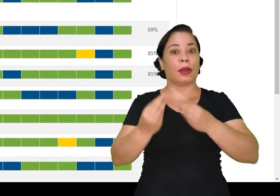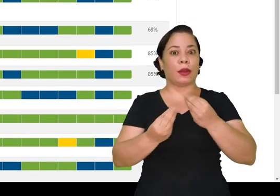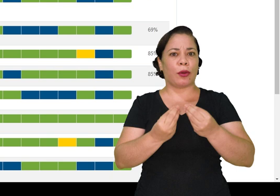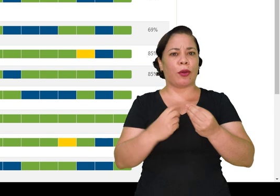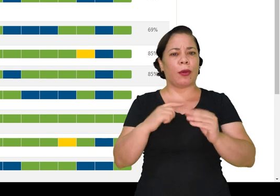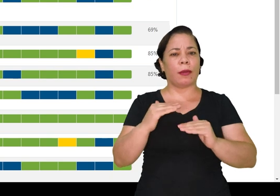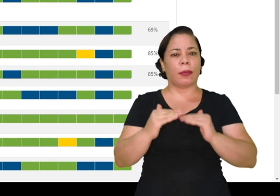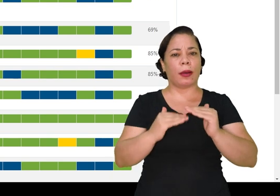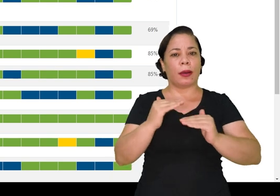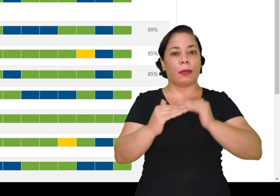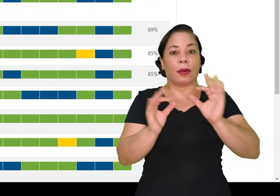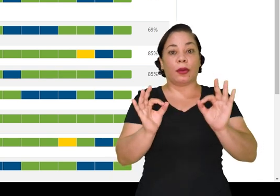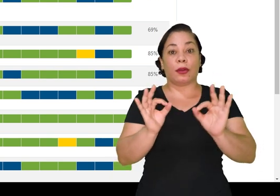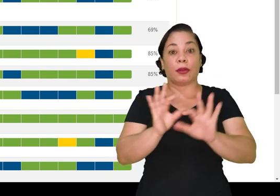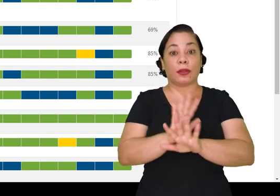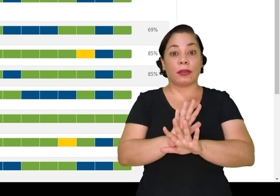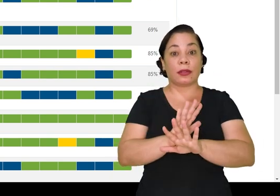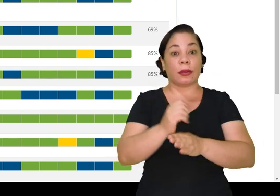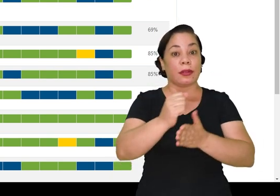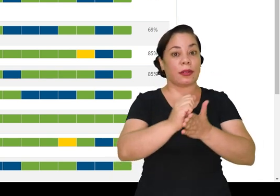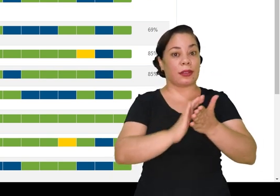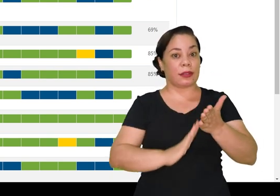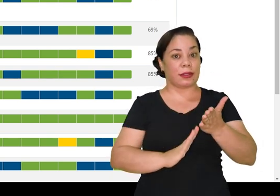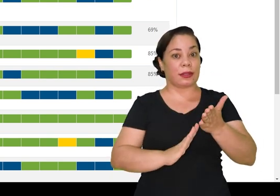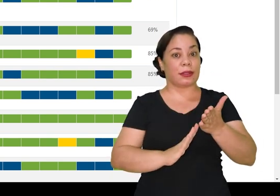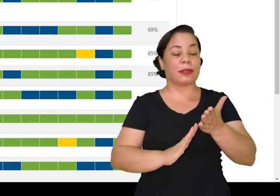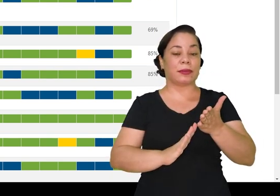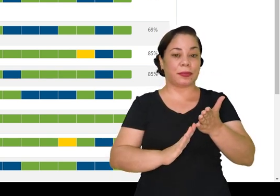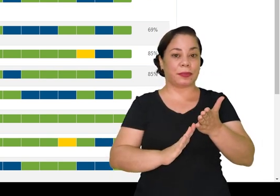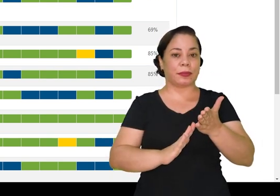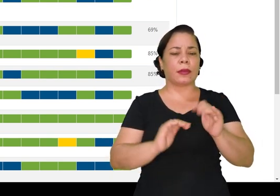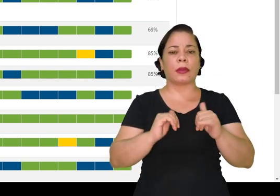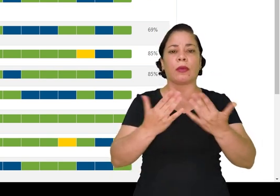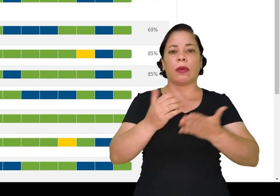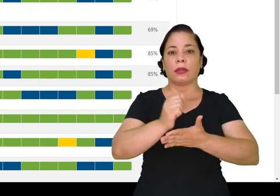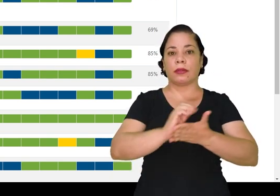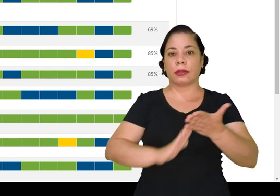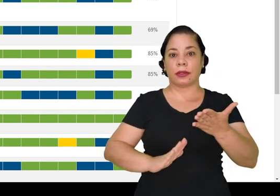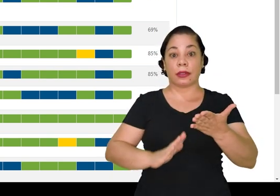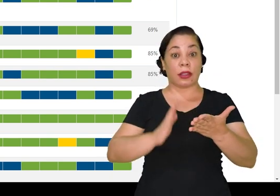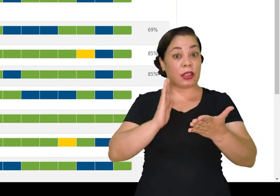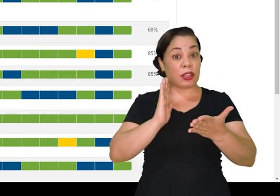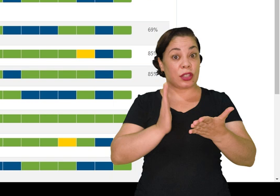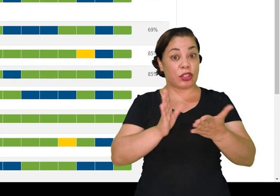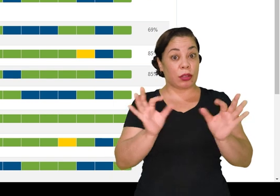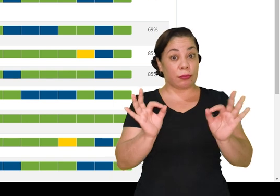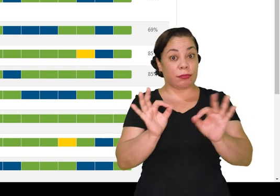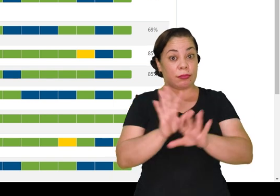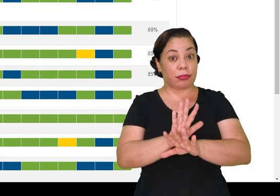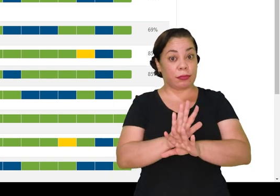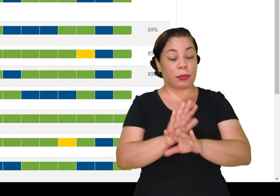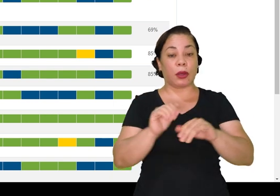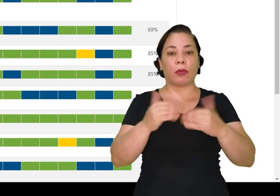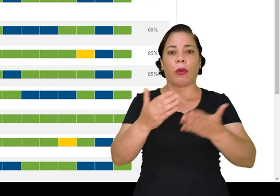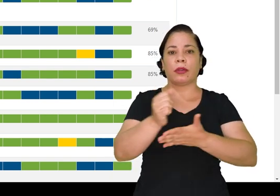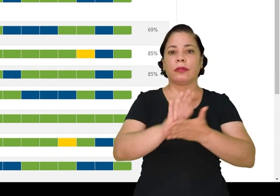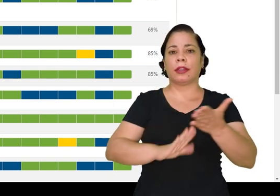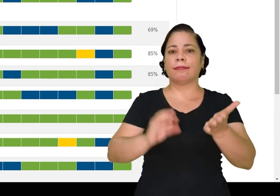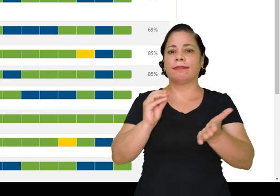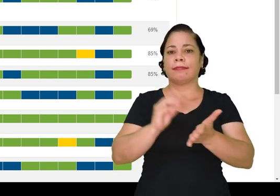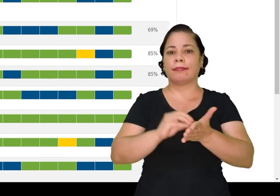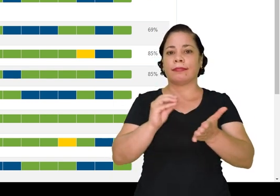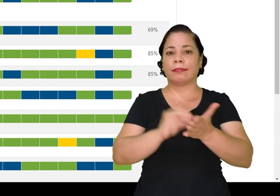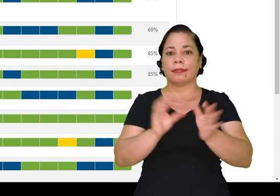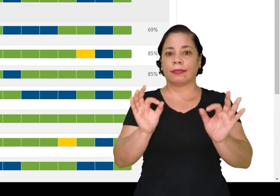Progresso de conclusão em relação às atividades ou seja quais atividades Eles já concluiu quais